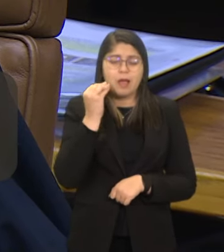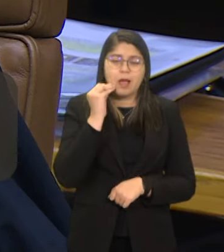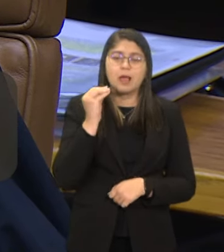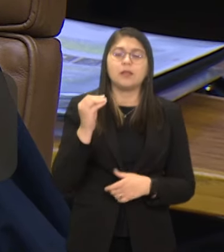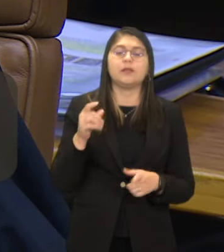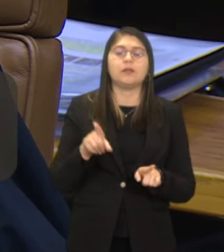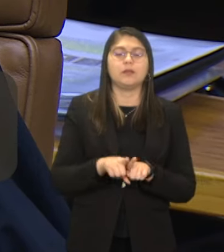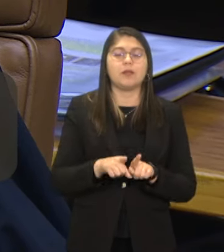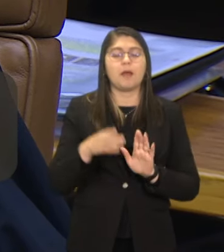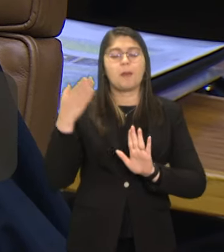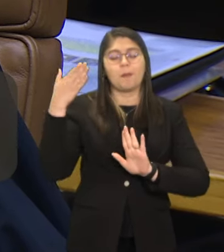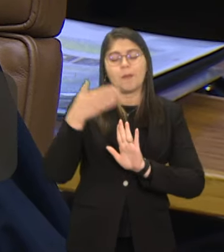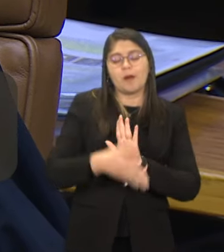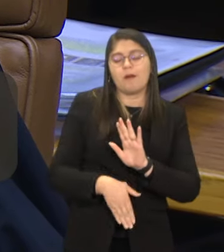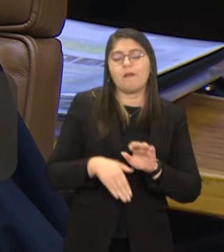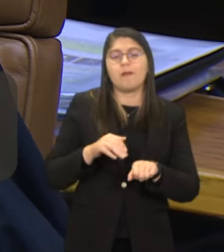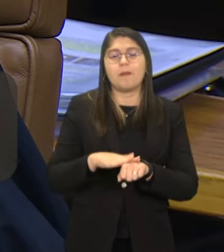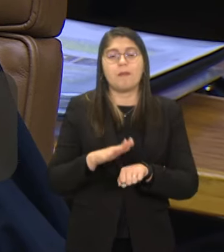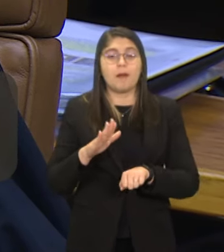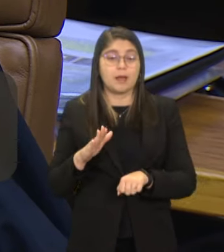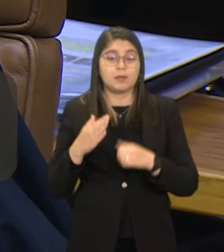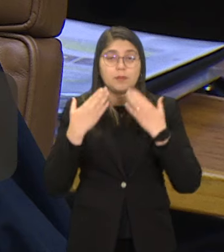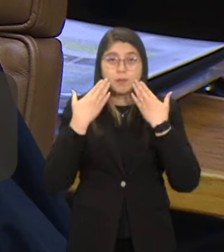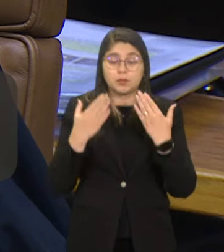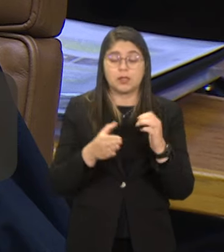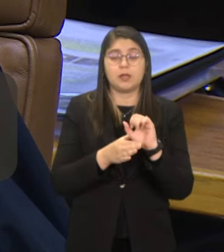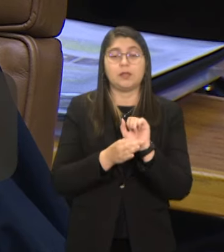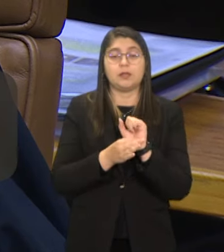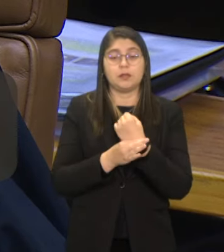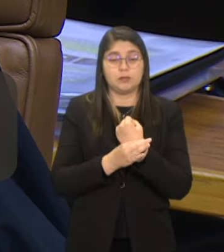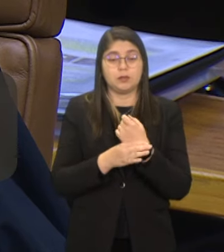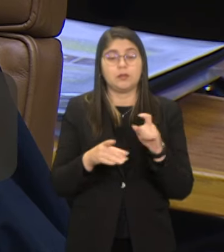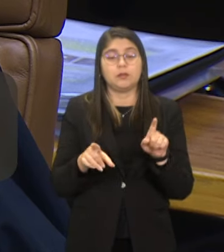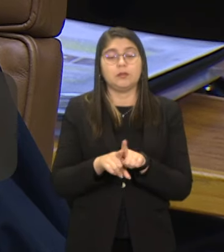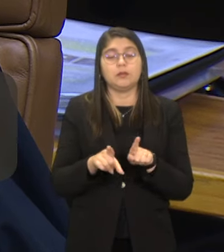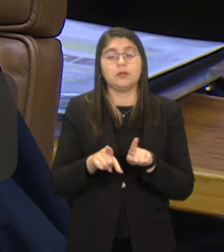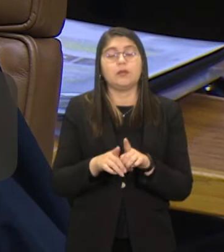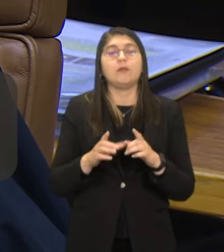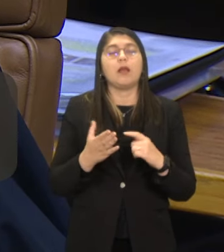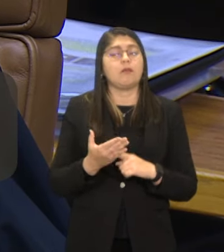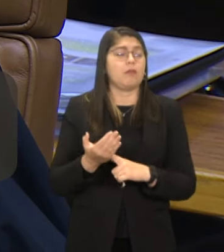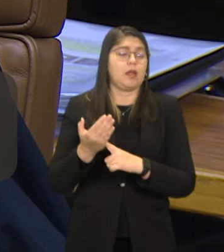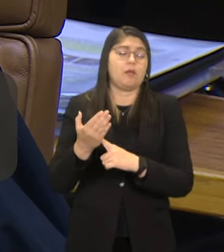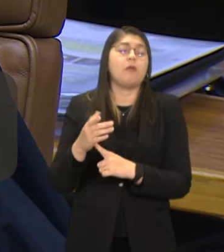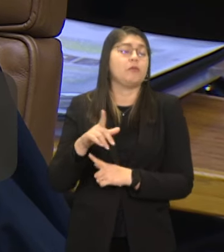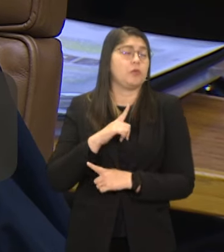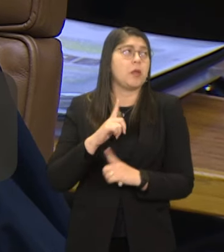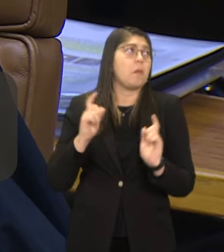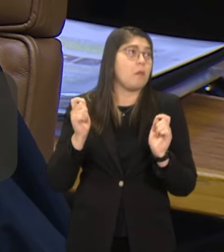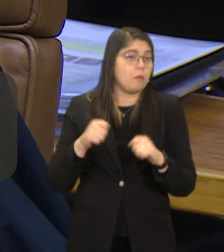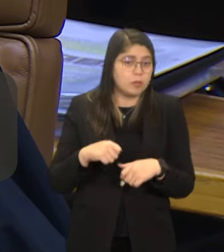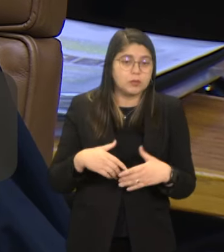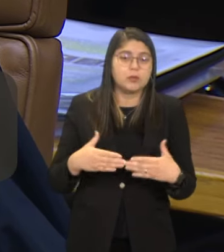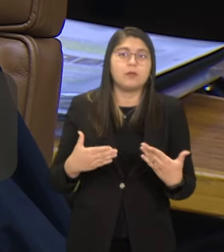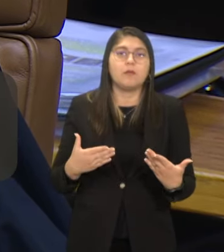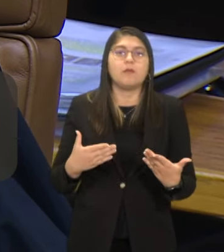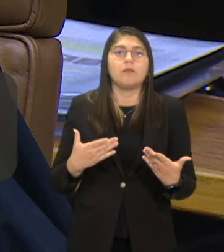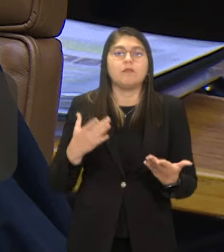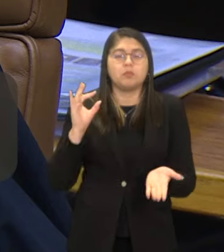mais comprovações sejam dadas para que nos tragam segurança e até mesmo agora com maior tecnologia, quem sabe uma maior